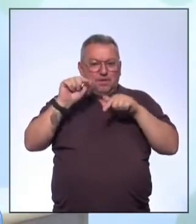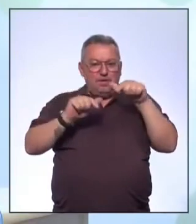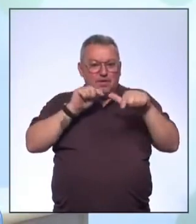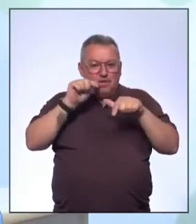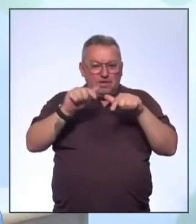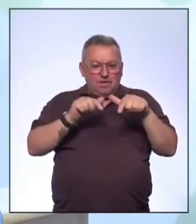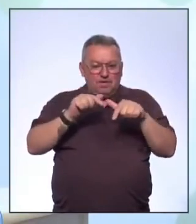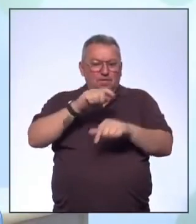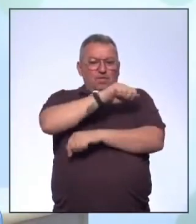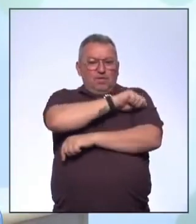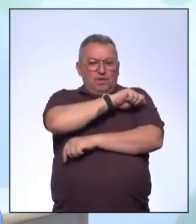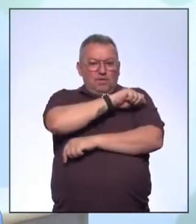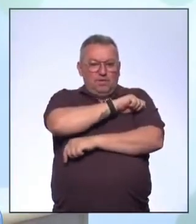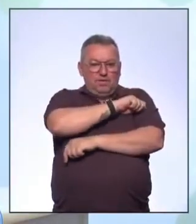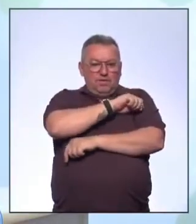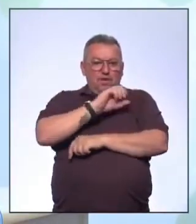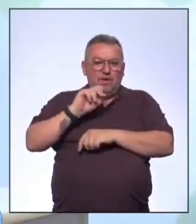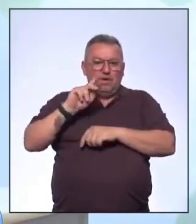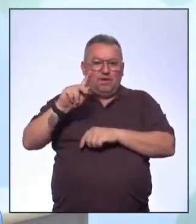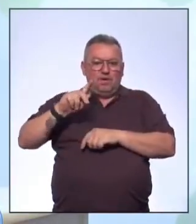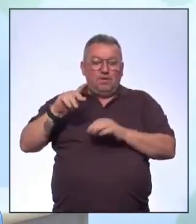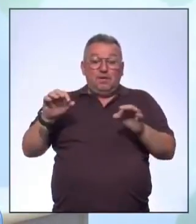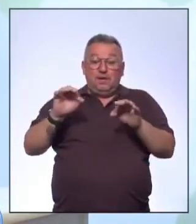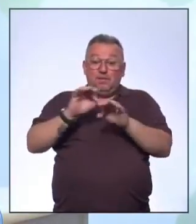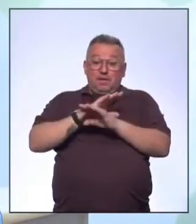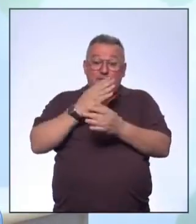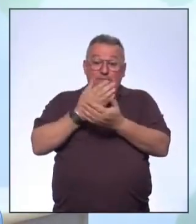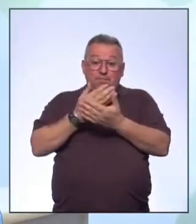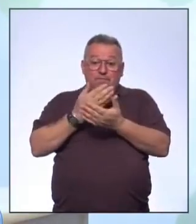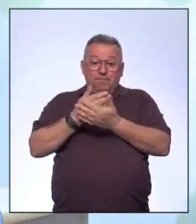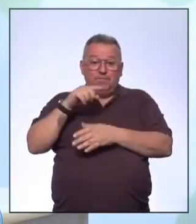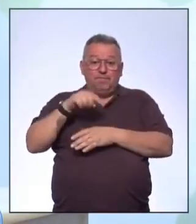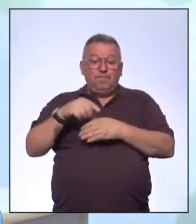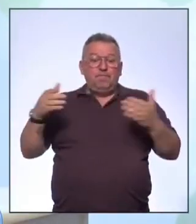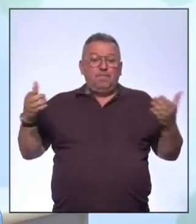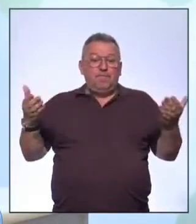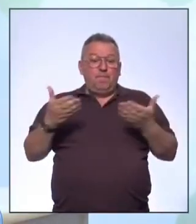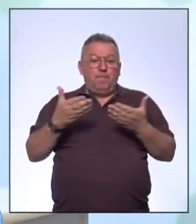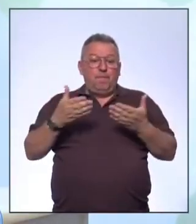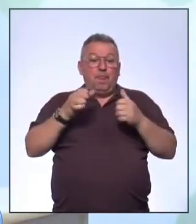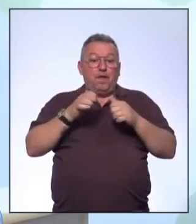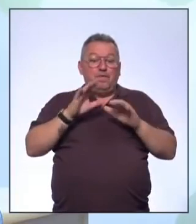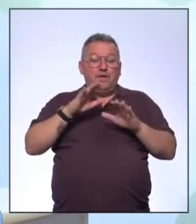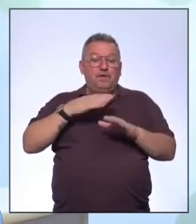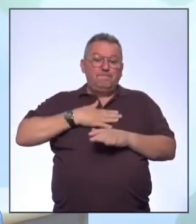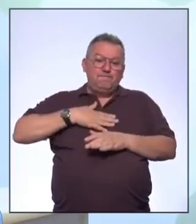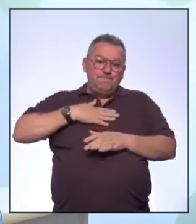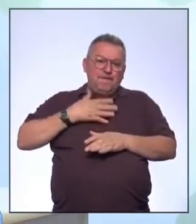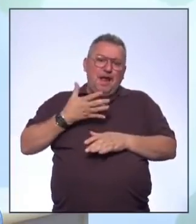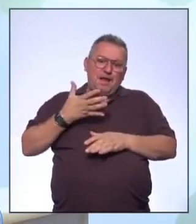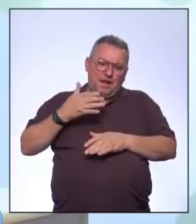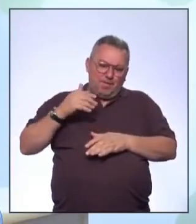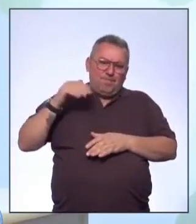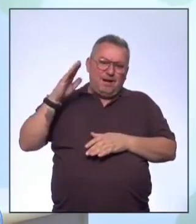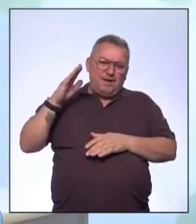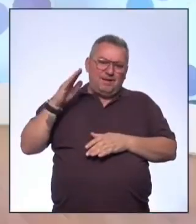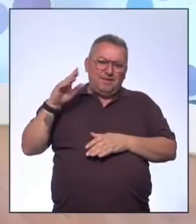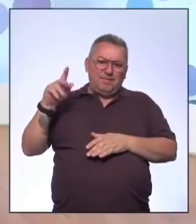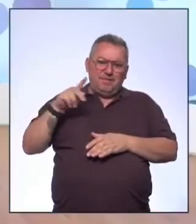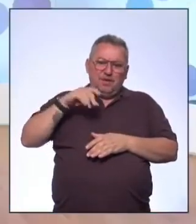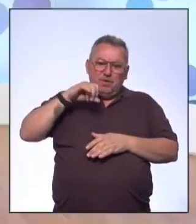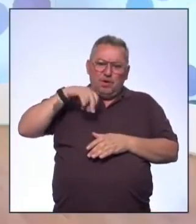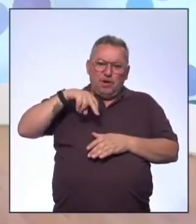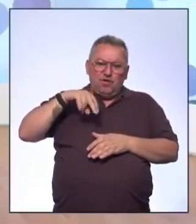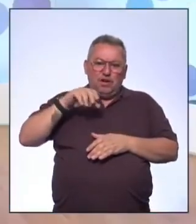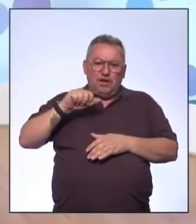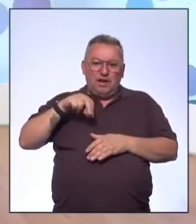com os estudantes, ok? Terminamos nossa aula por aqui. Fica aqui esse gostinho de quero mais. Professora Janaína,